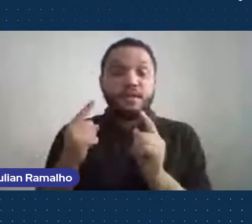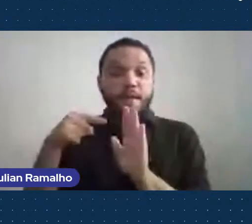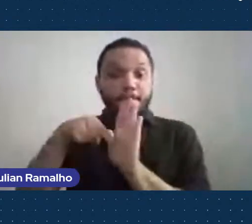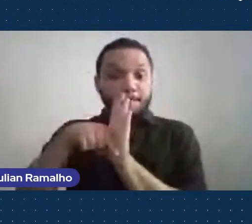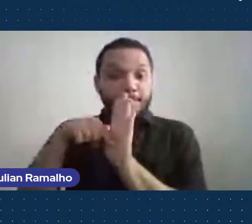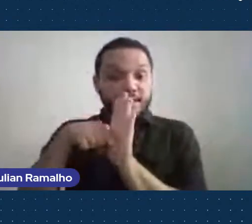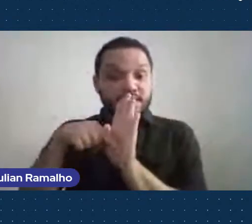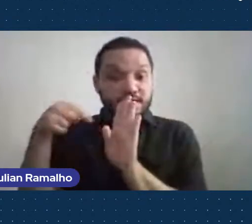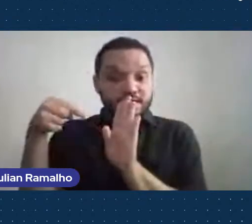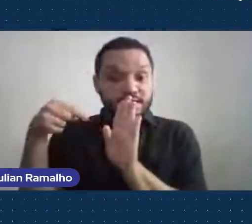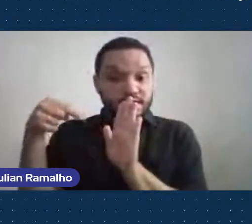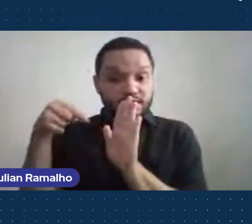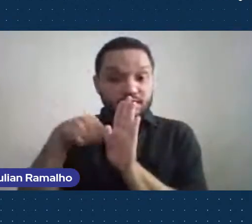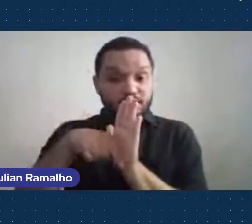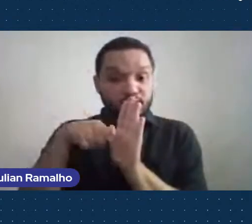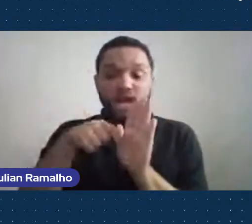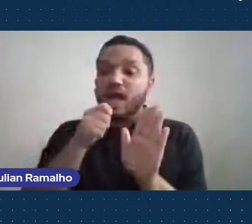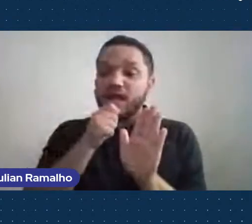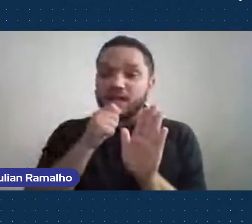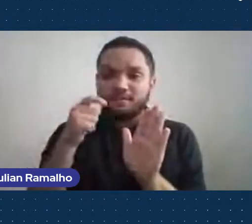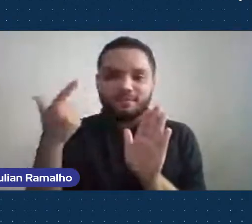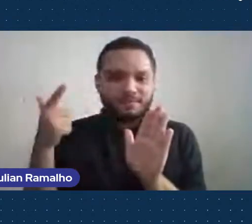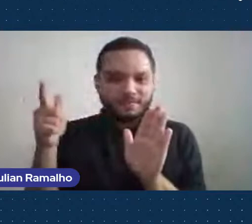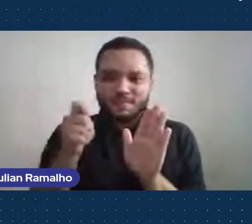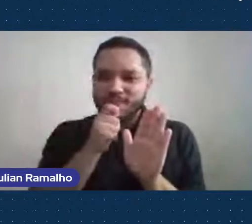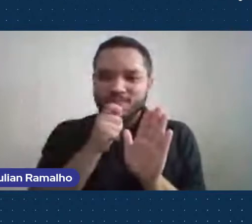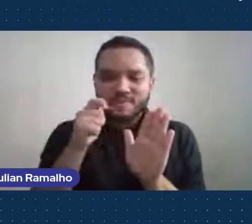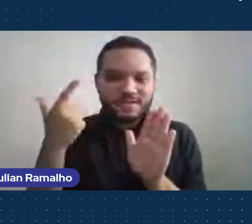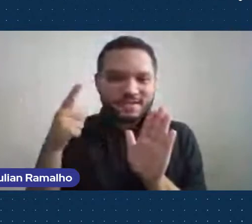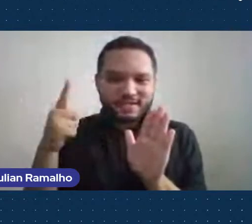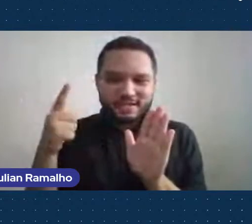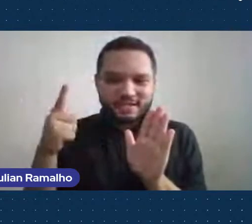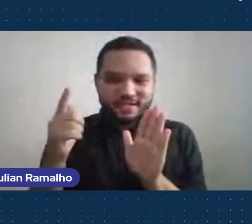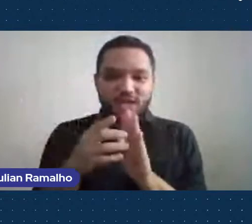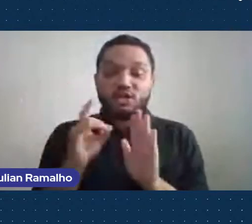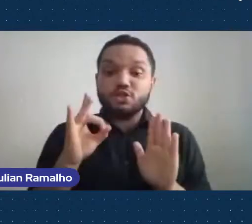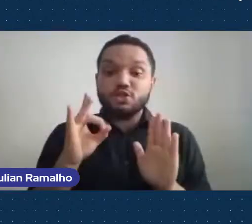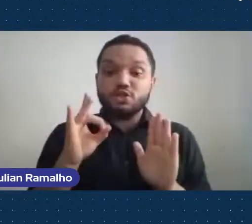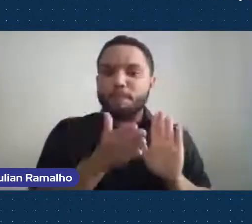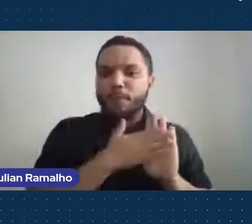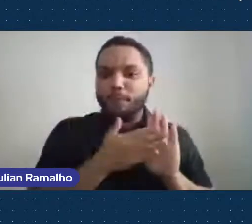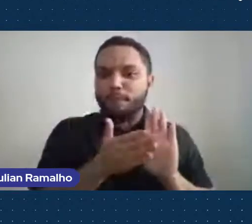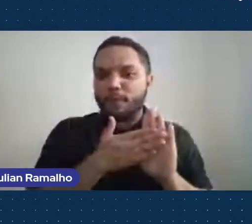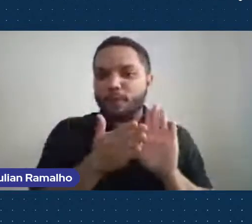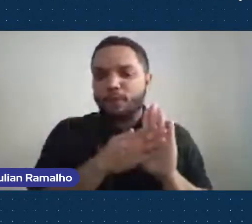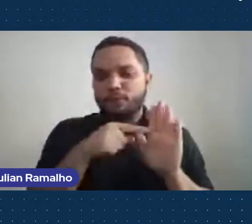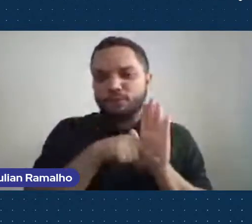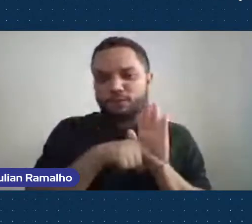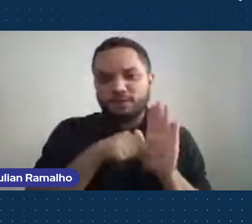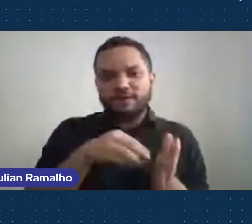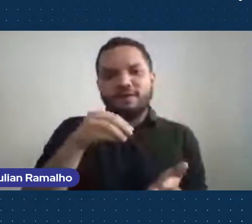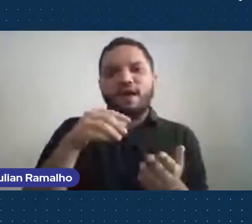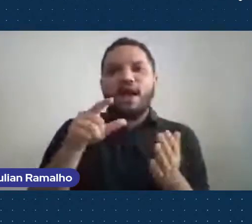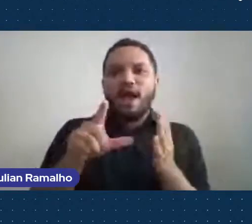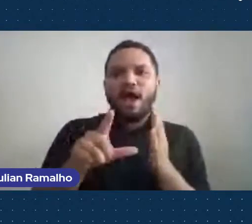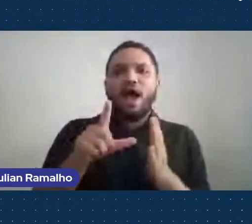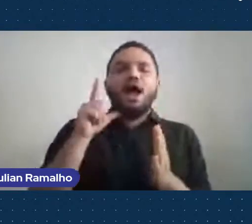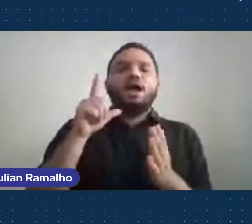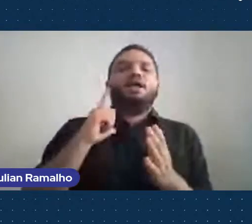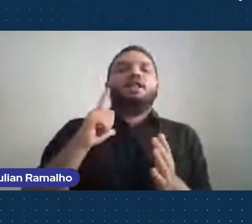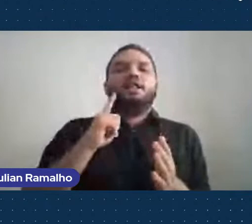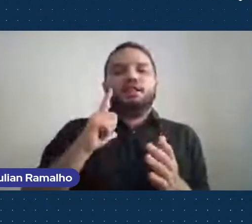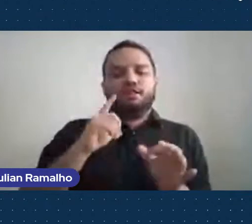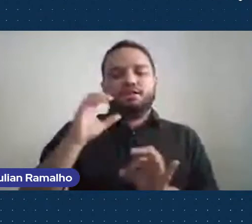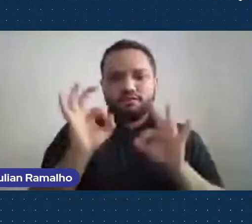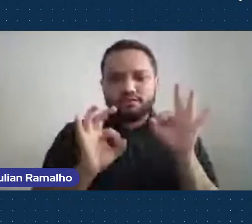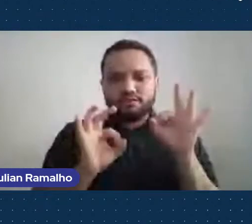ainda, vamos dizer, não existe, né? Ela está sendo proposta, ela está sendo planejada, né? Então, ela existe em